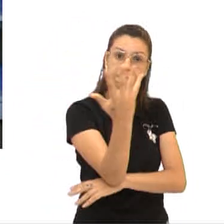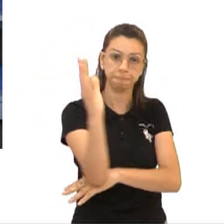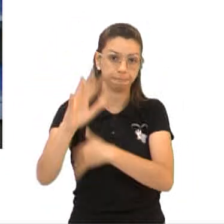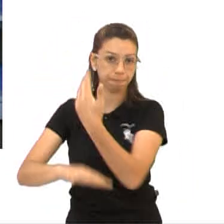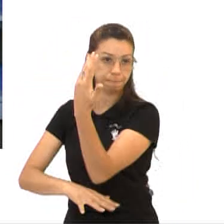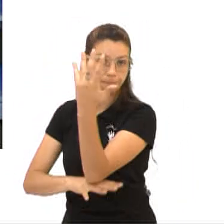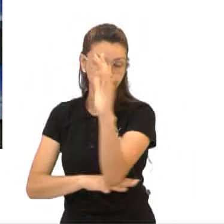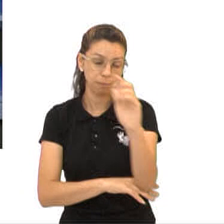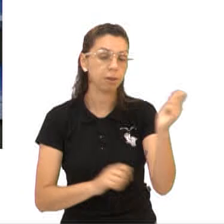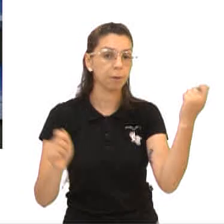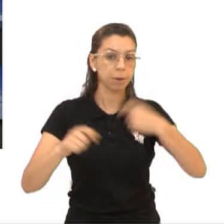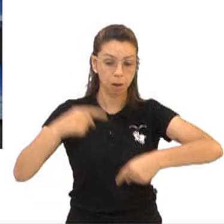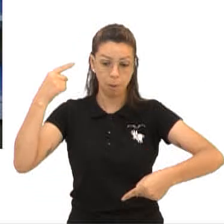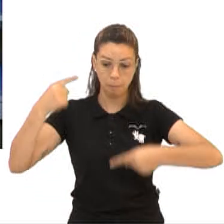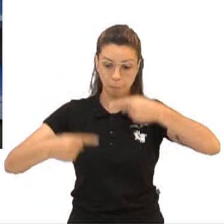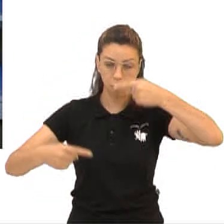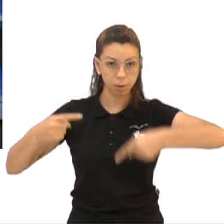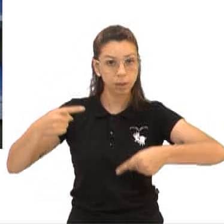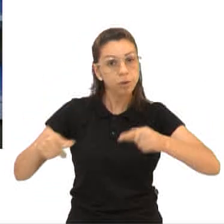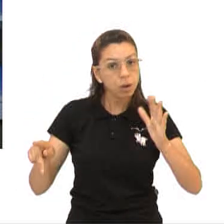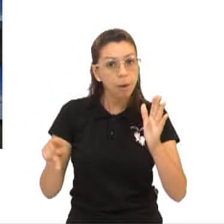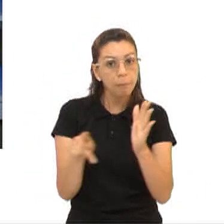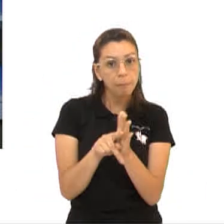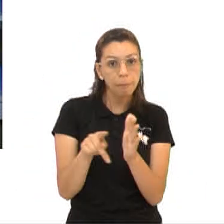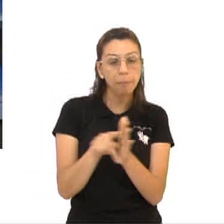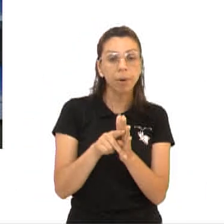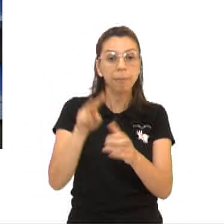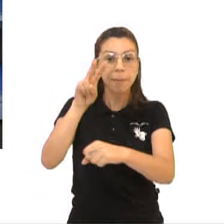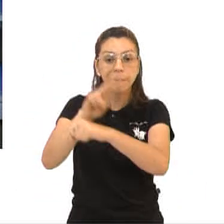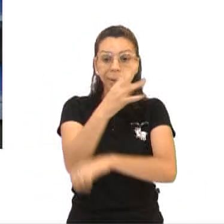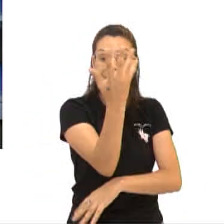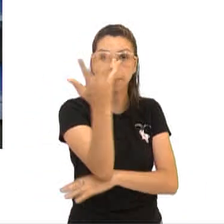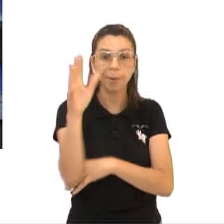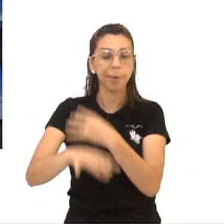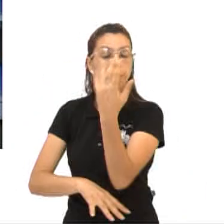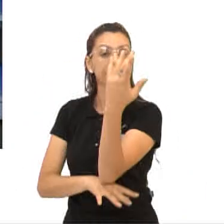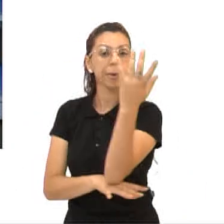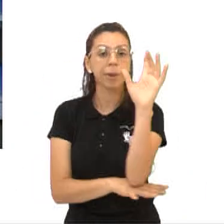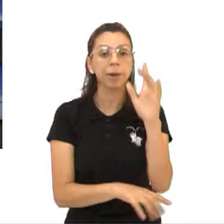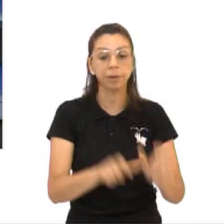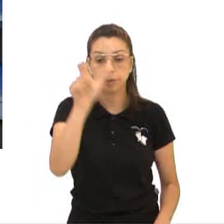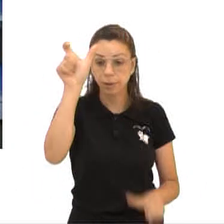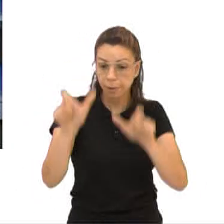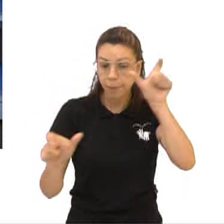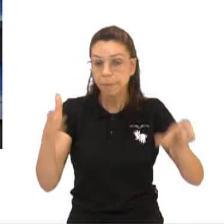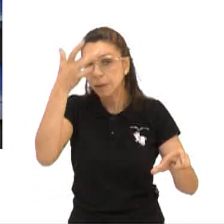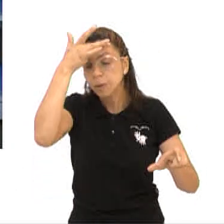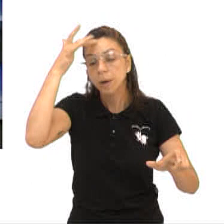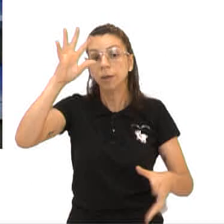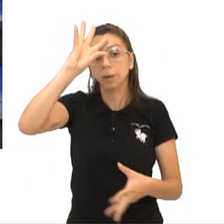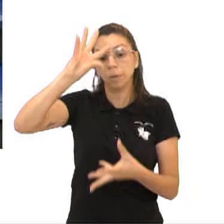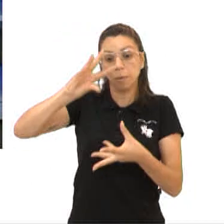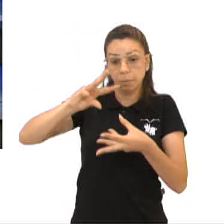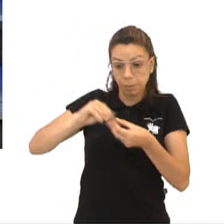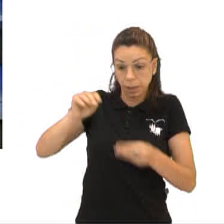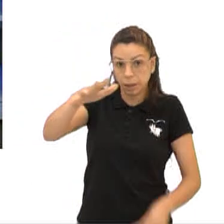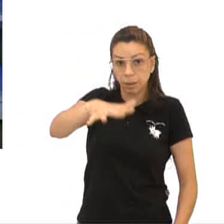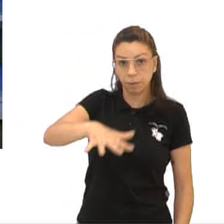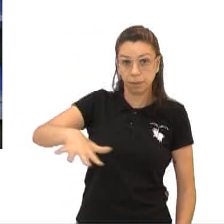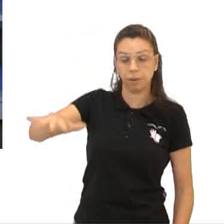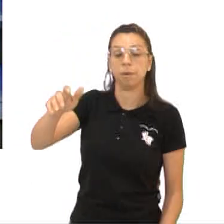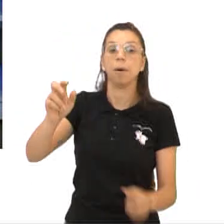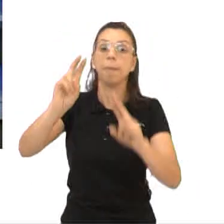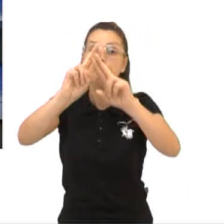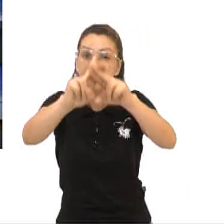de políticas públicas e pessoas que entendam essa atmosfera. Por isso que é preciso a reflexão. Antes